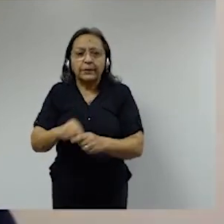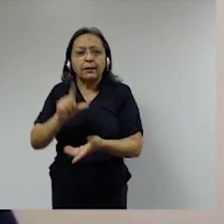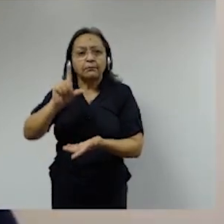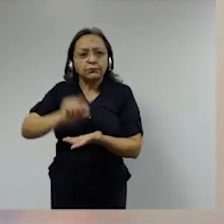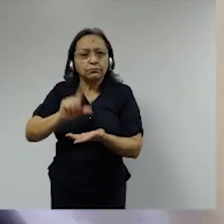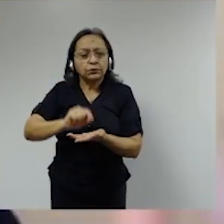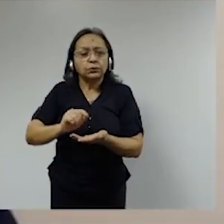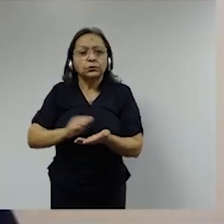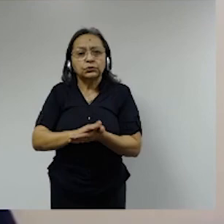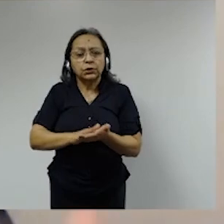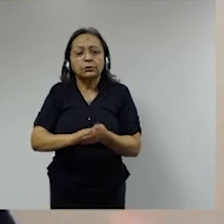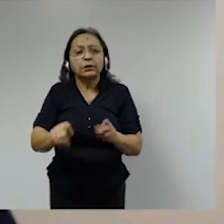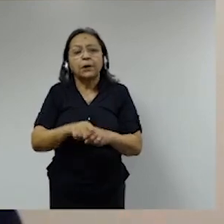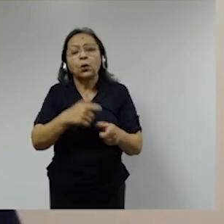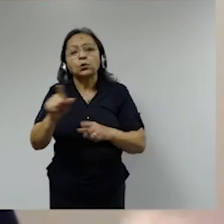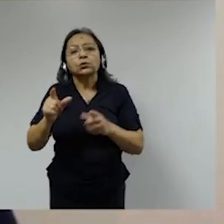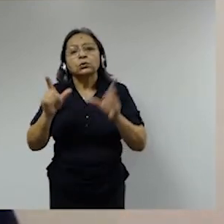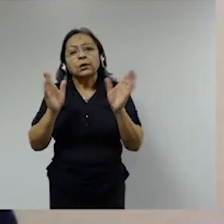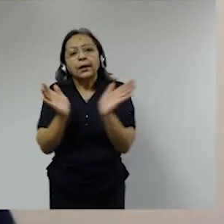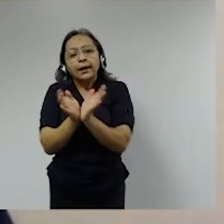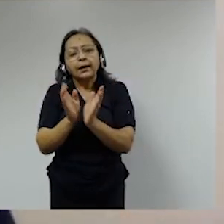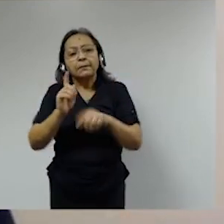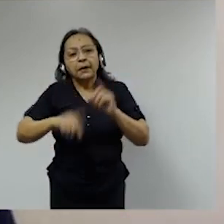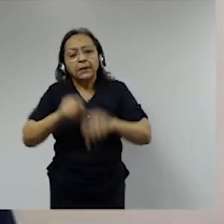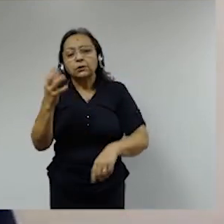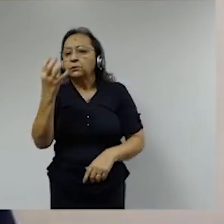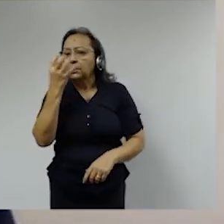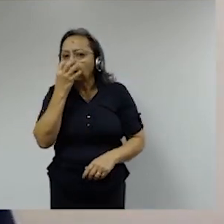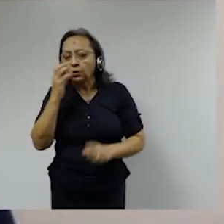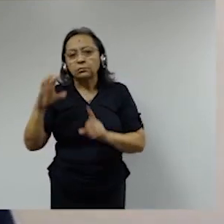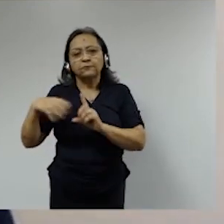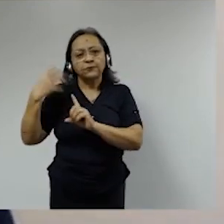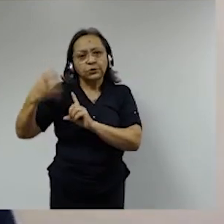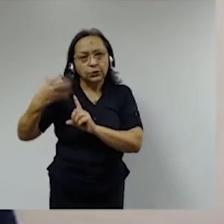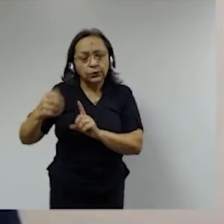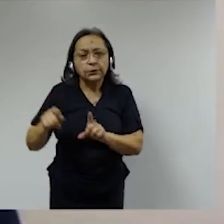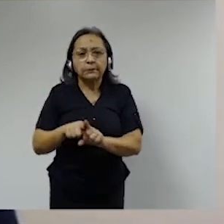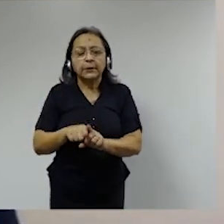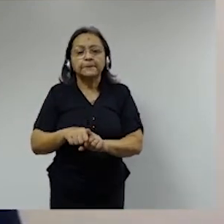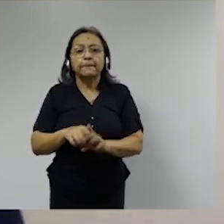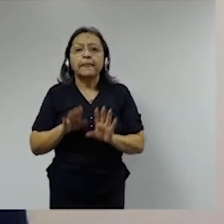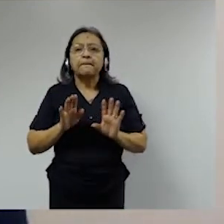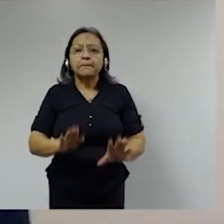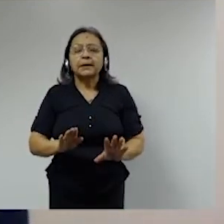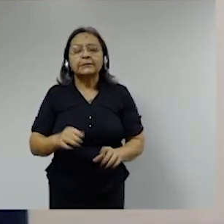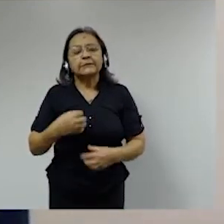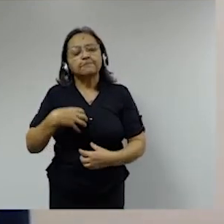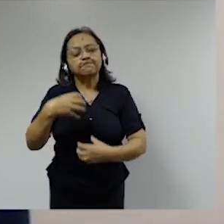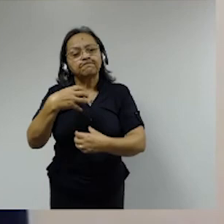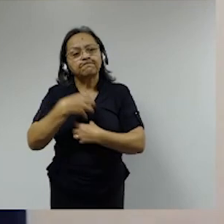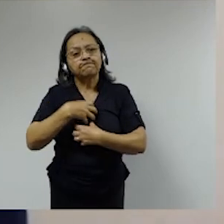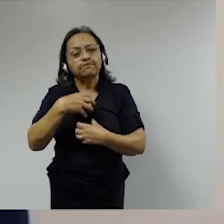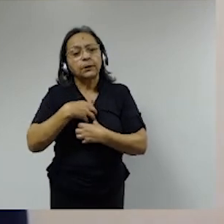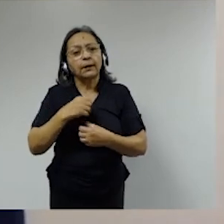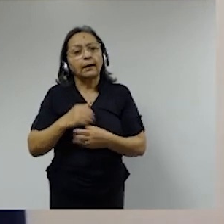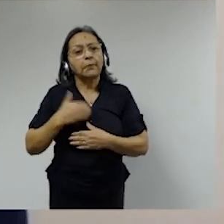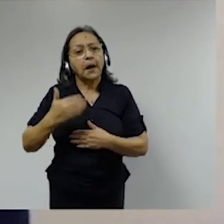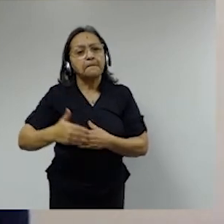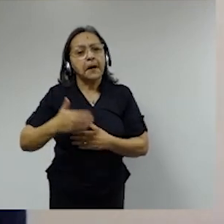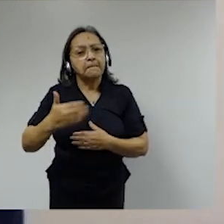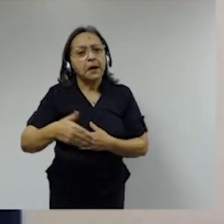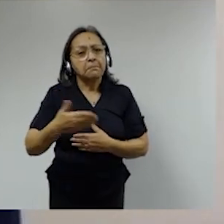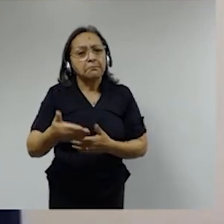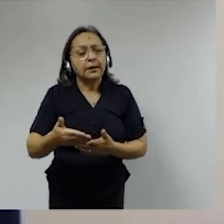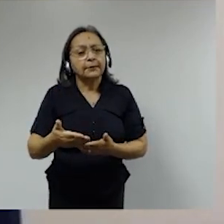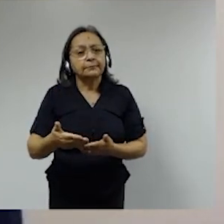equipamentos mais complexos, como respiradores, ventiladores e outros equipamentos de alta complexidade, mas eu acredito que a tendência é não